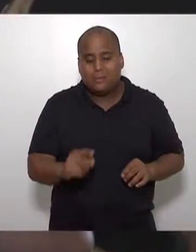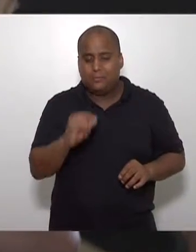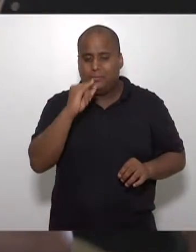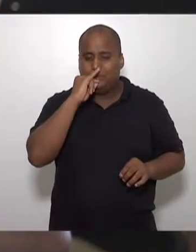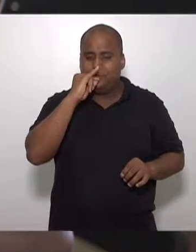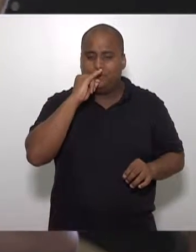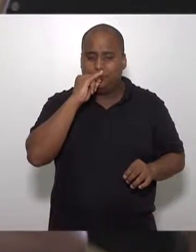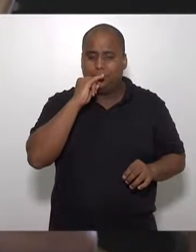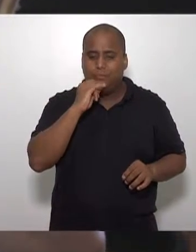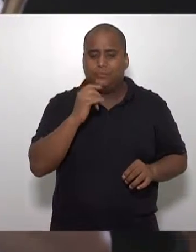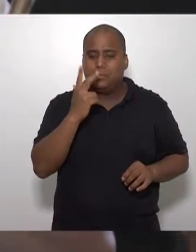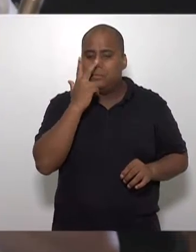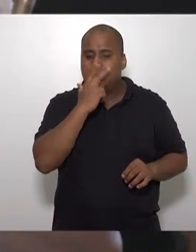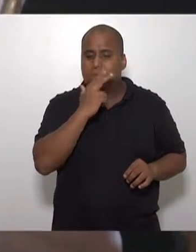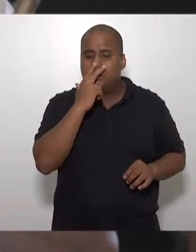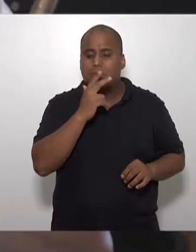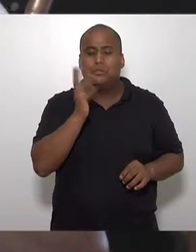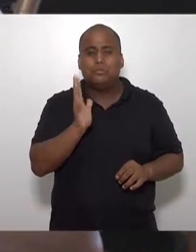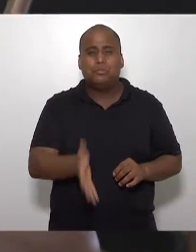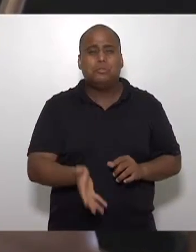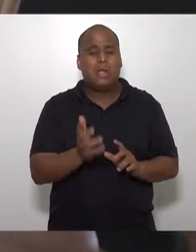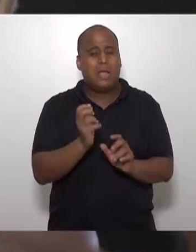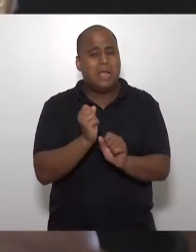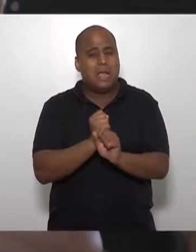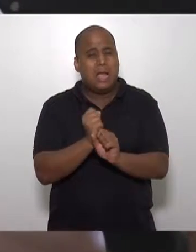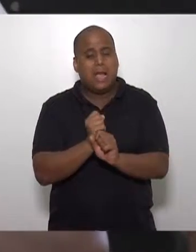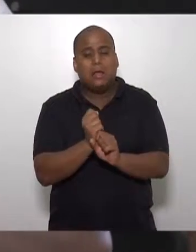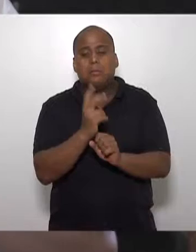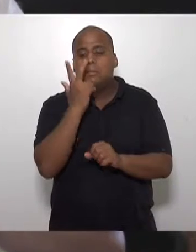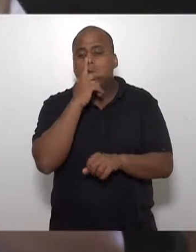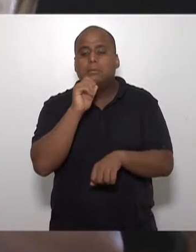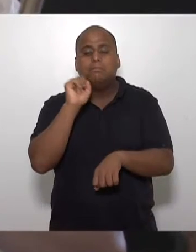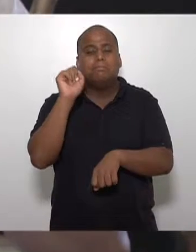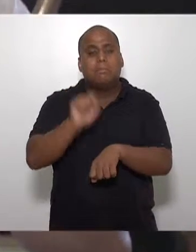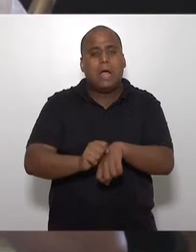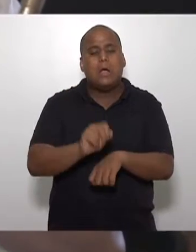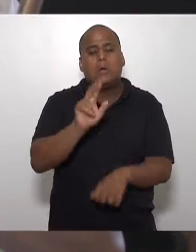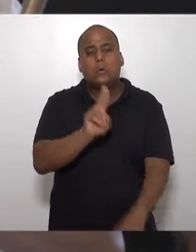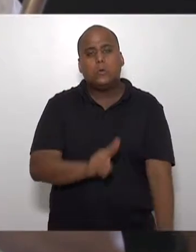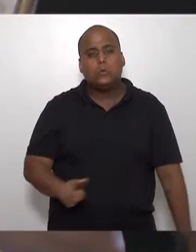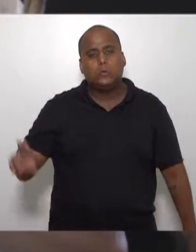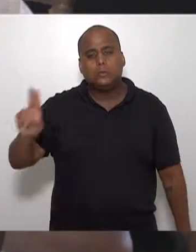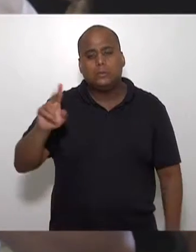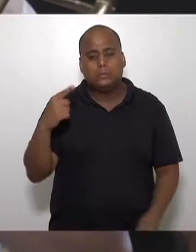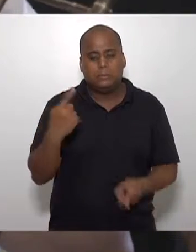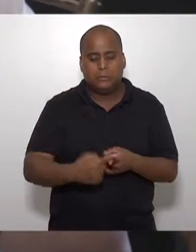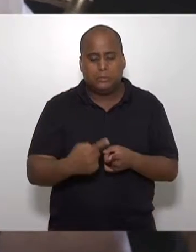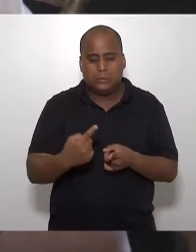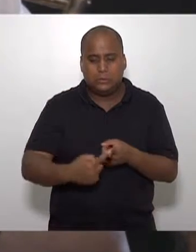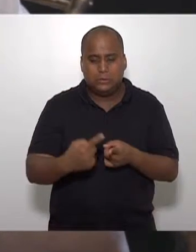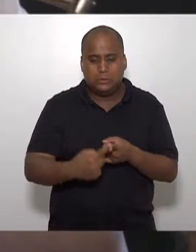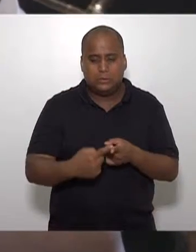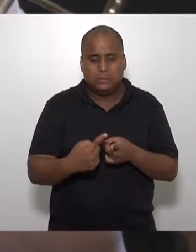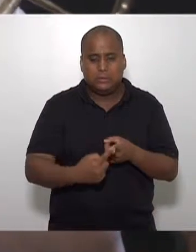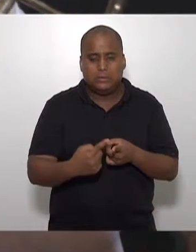inutilizado quase por um período bem grande por conta de uma colocação